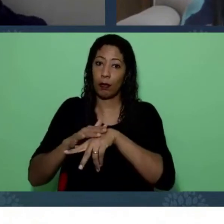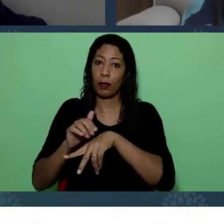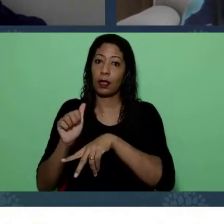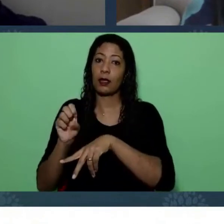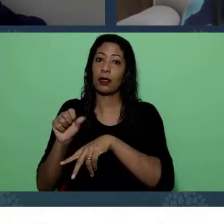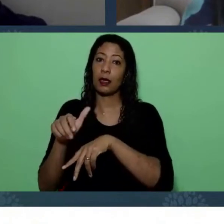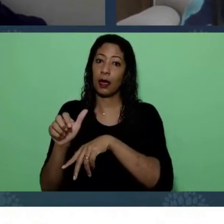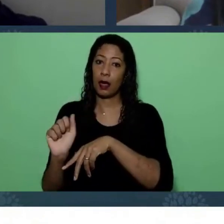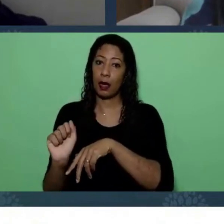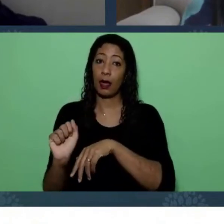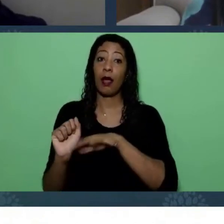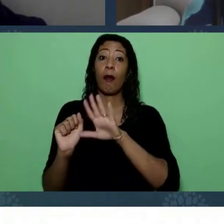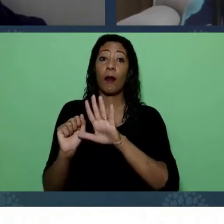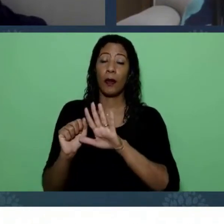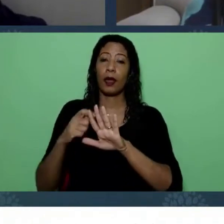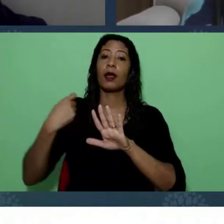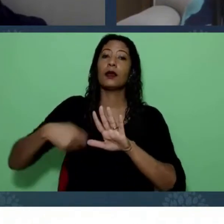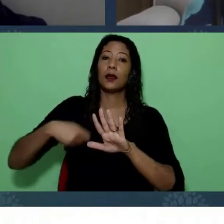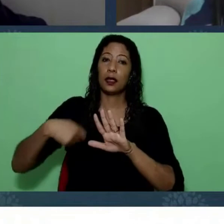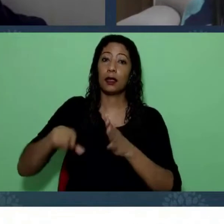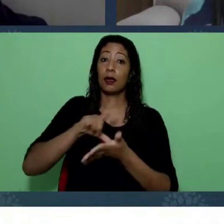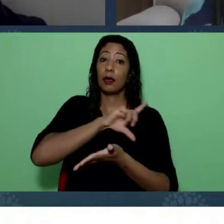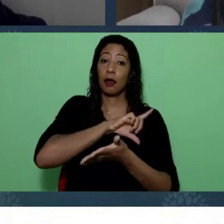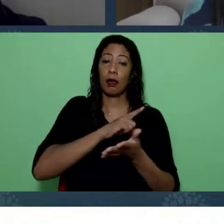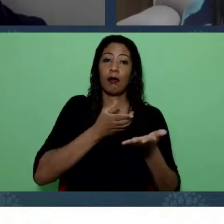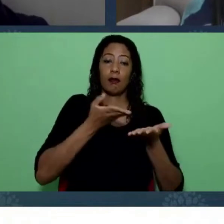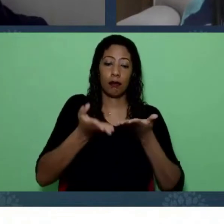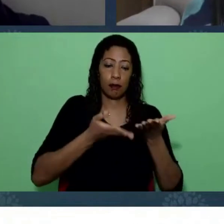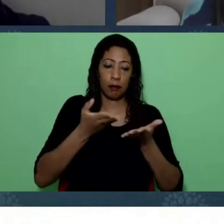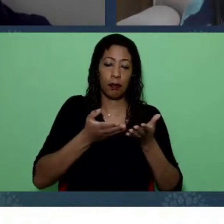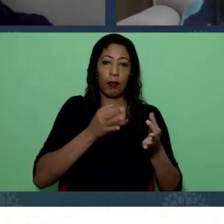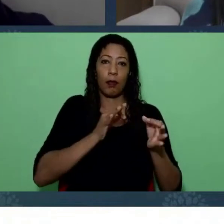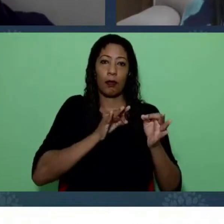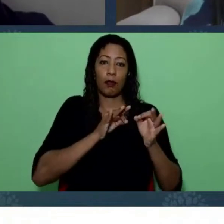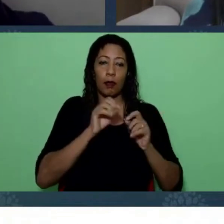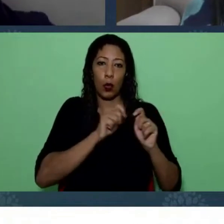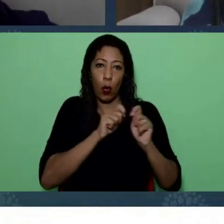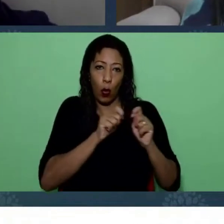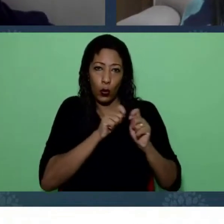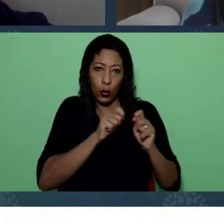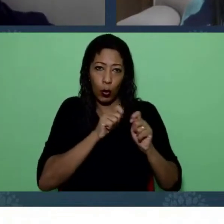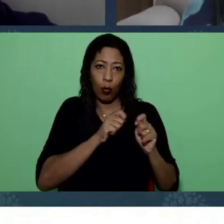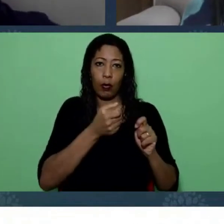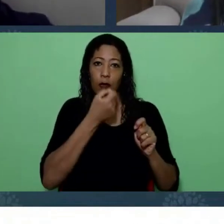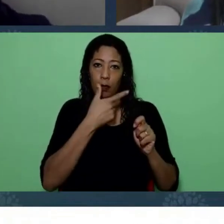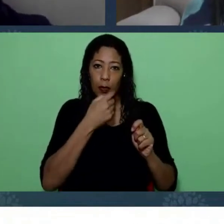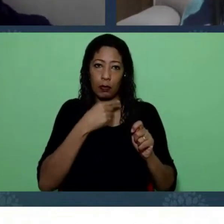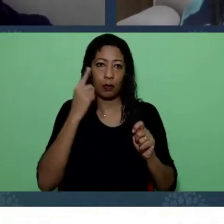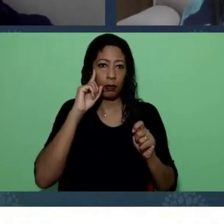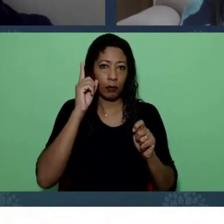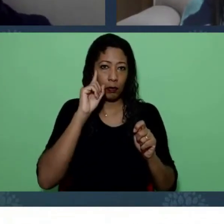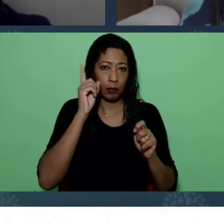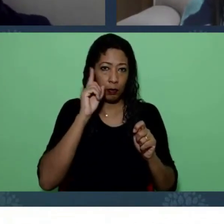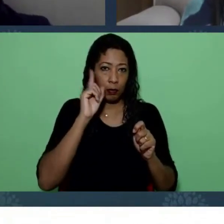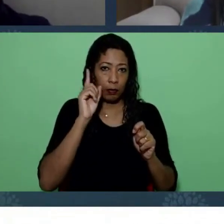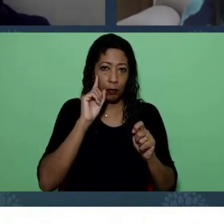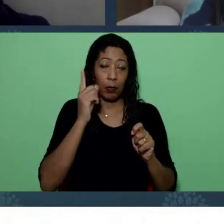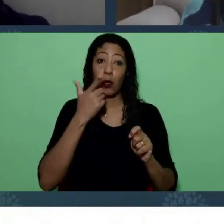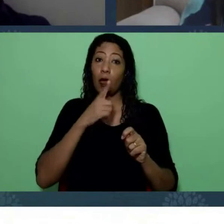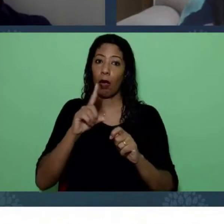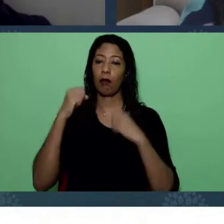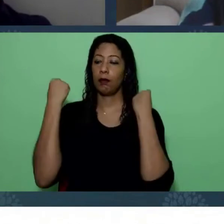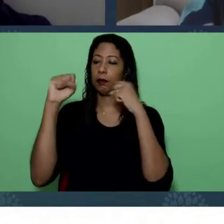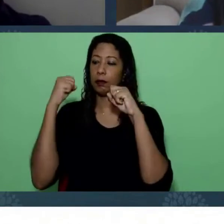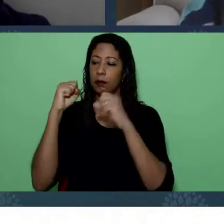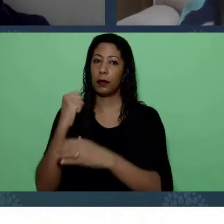obviamente, estar com o paciente controlado, fazer um tratamento medicamentoso adequado no dia a dia, e aí ele fazer atividade física com segurança para ter esses